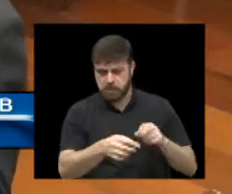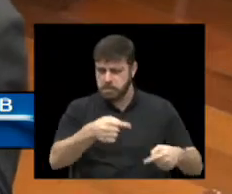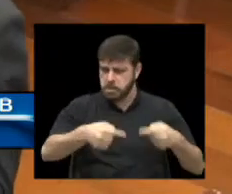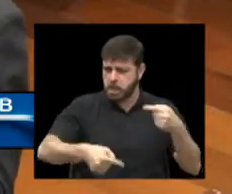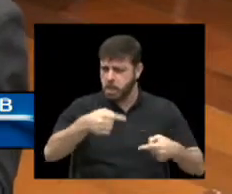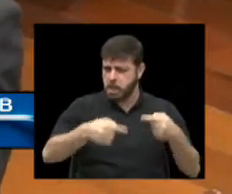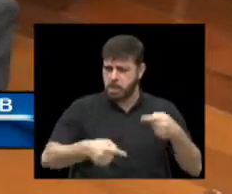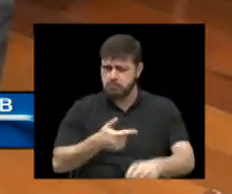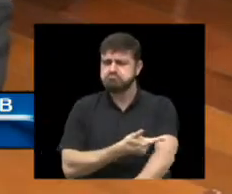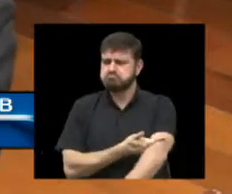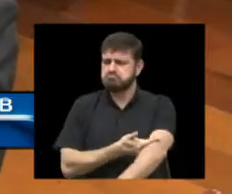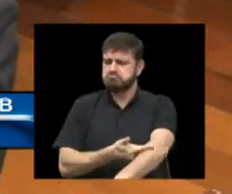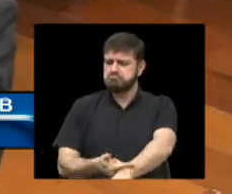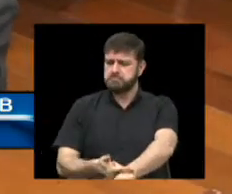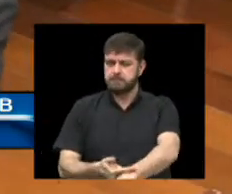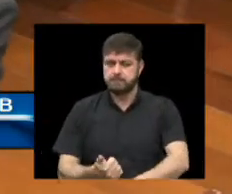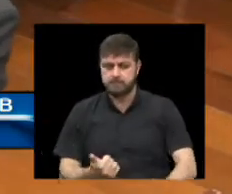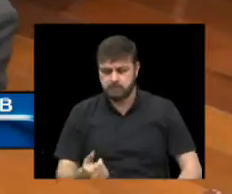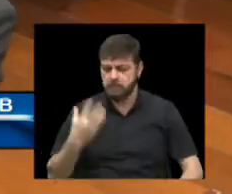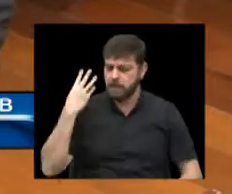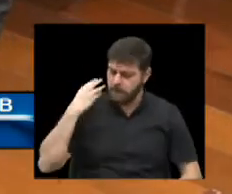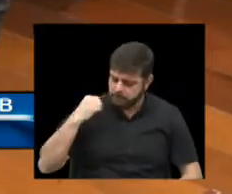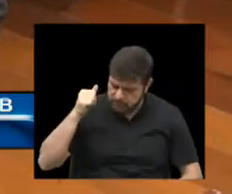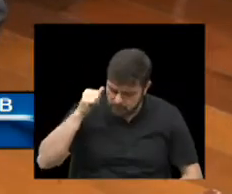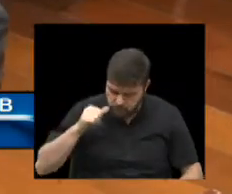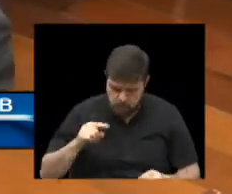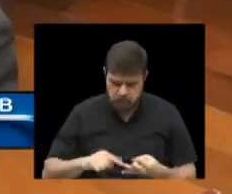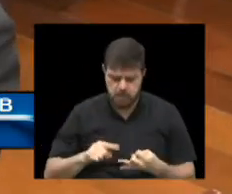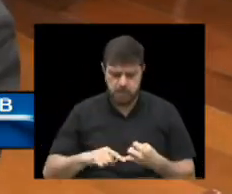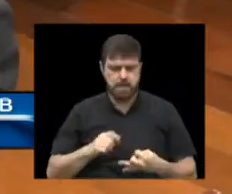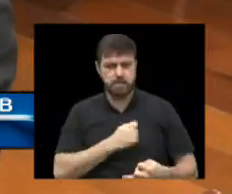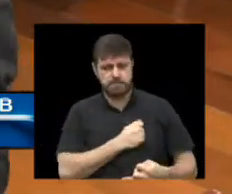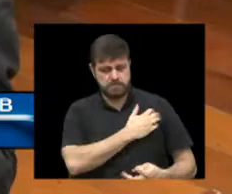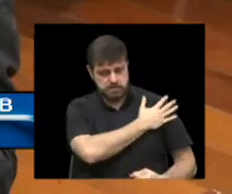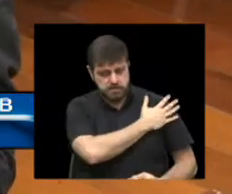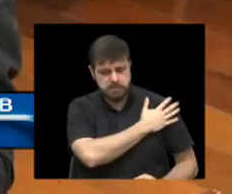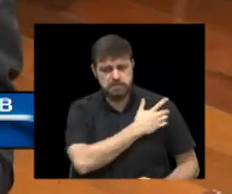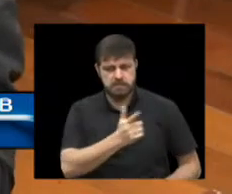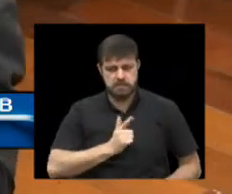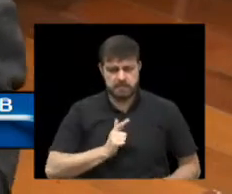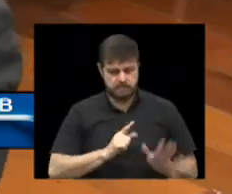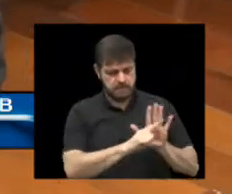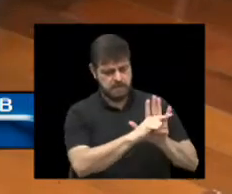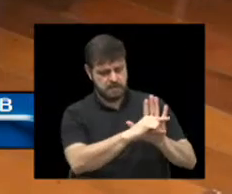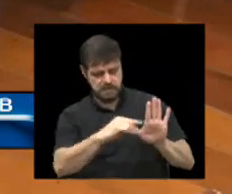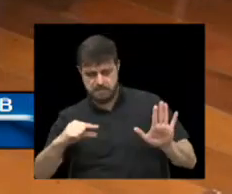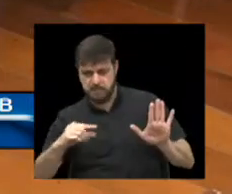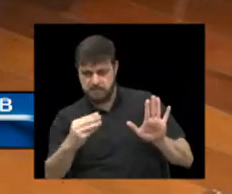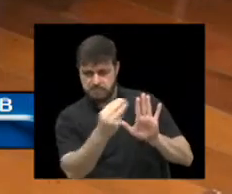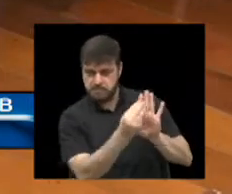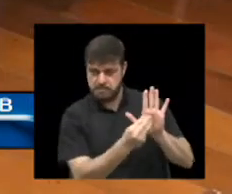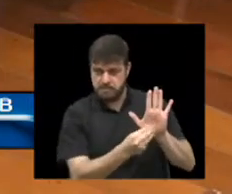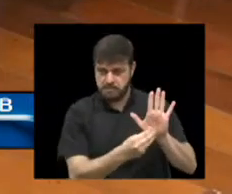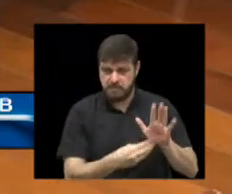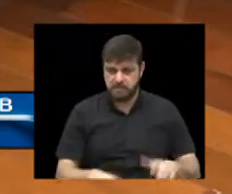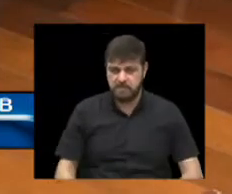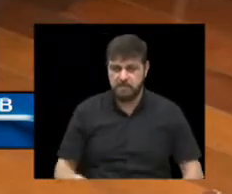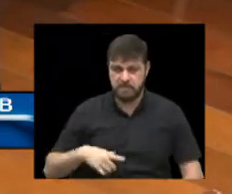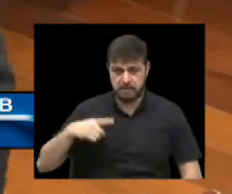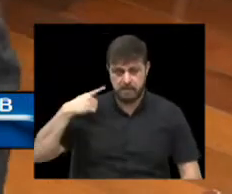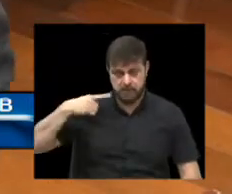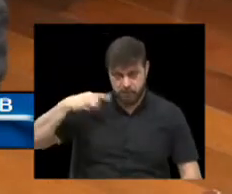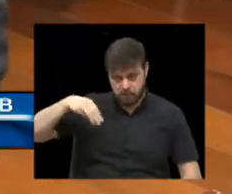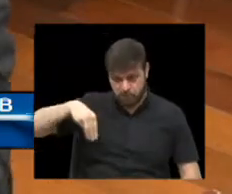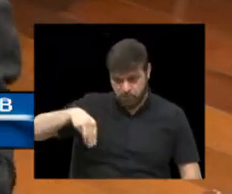no mais alto nível. A vereadora Mariana, o senhor, o Tenente Santino, apresentaram algumas emendas. E o líder de governo, salvo o melhor